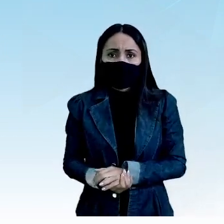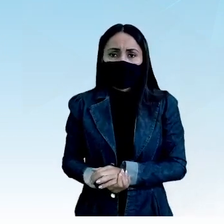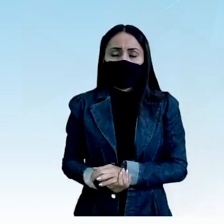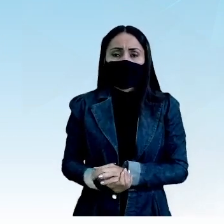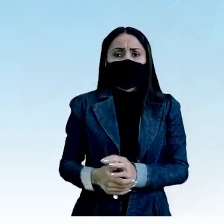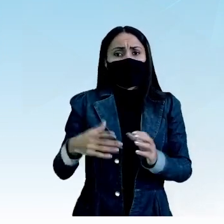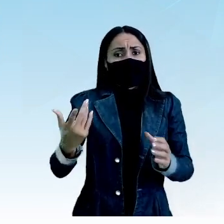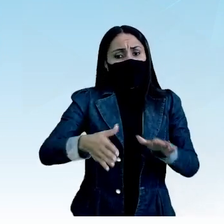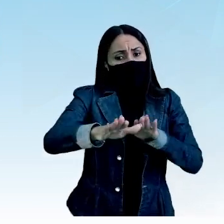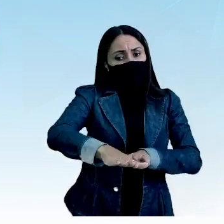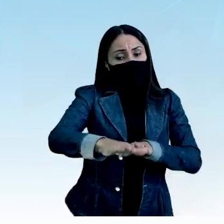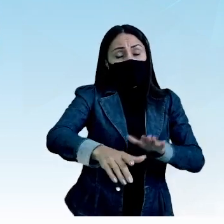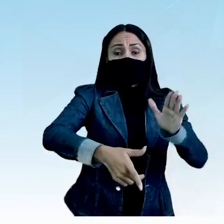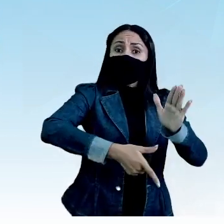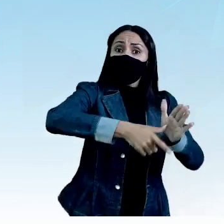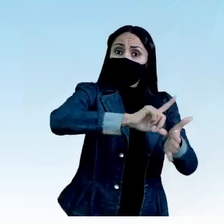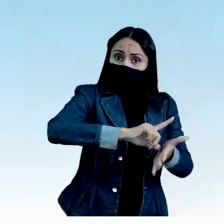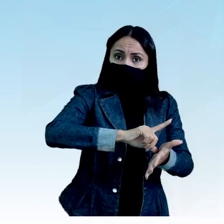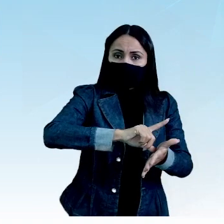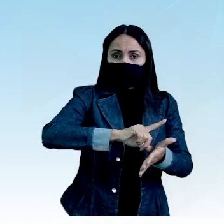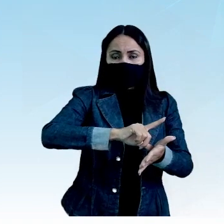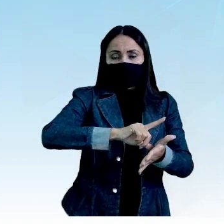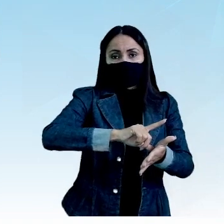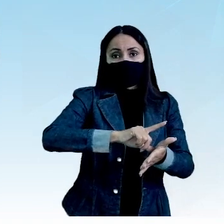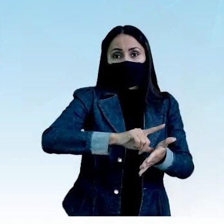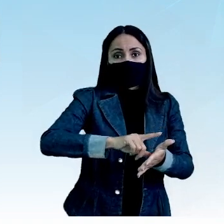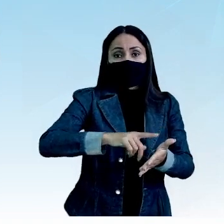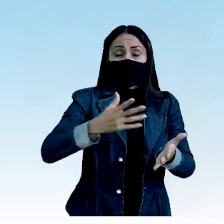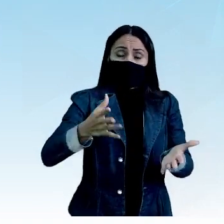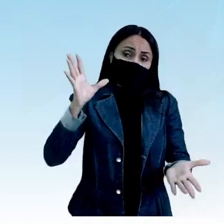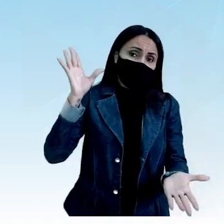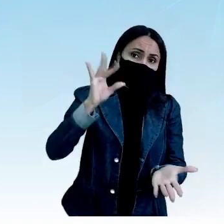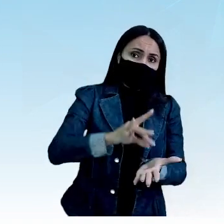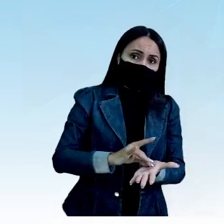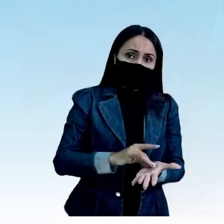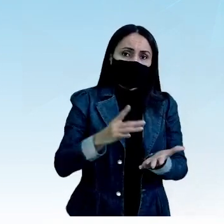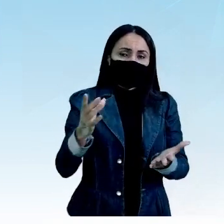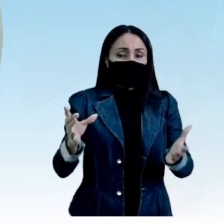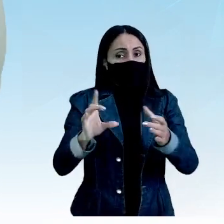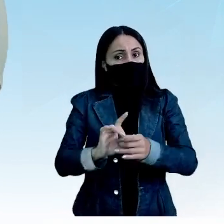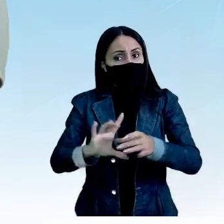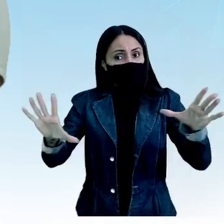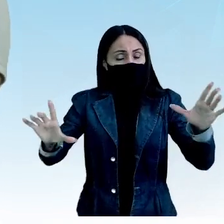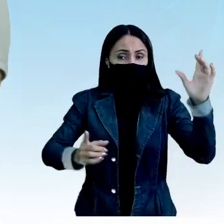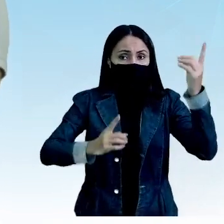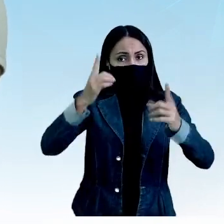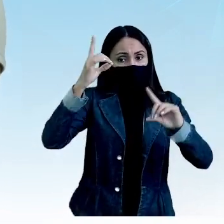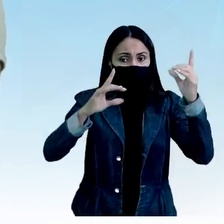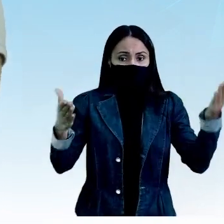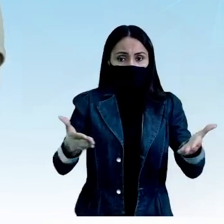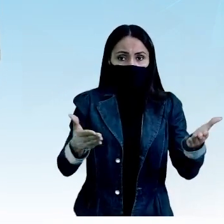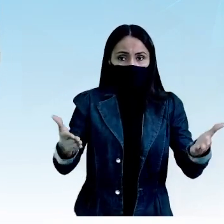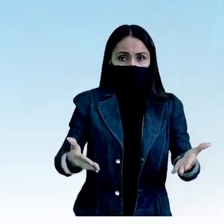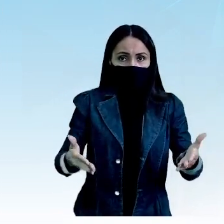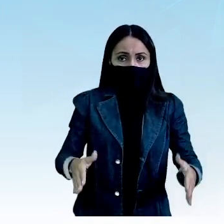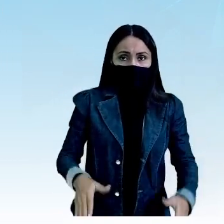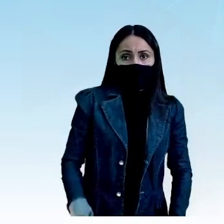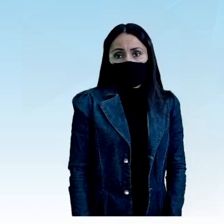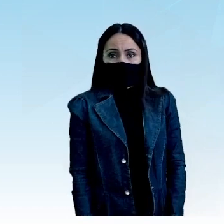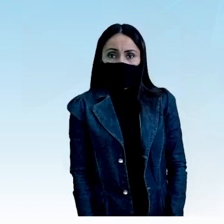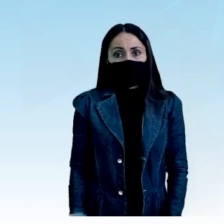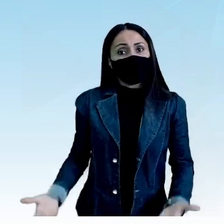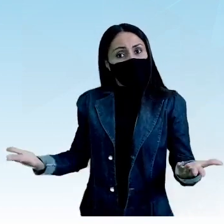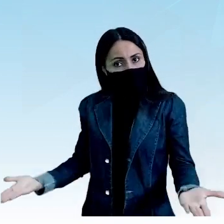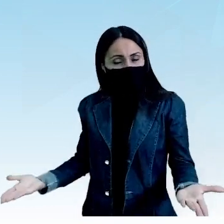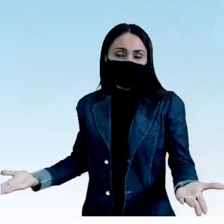sair antes da troça. E aí, na realidade, quem está abrindo o carnaval agora é o Homem da Meia-Noite, né? Que sai